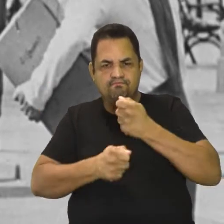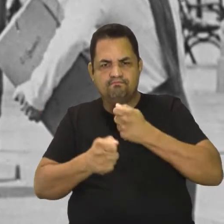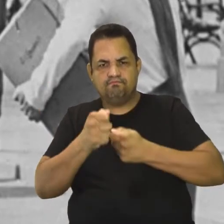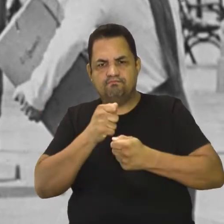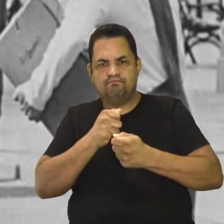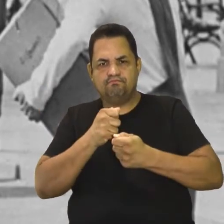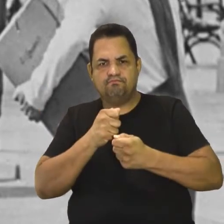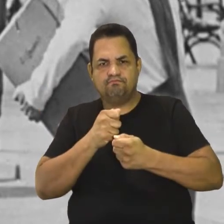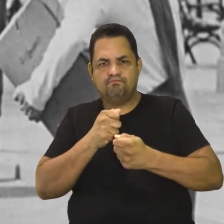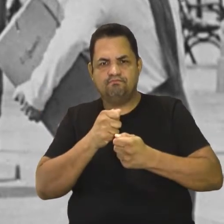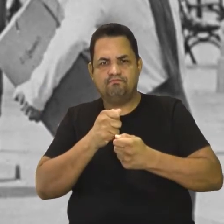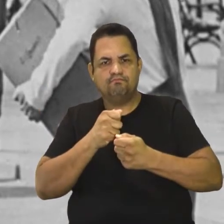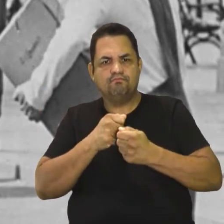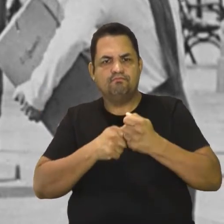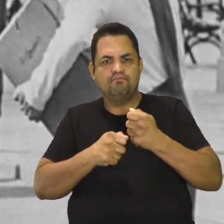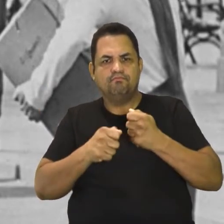mais